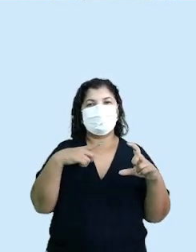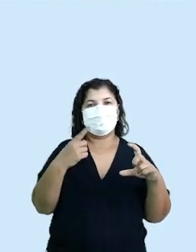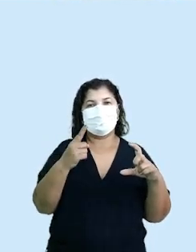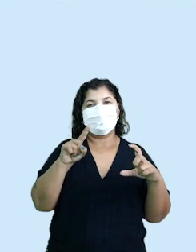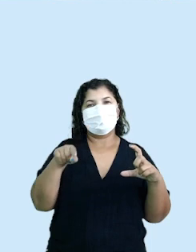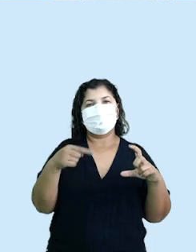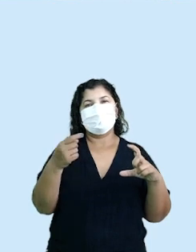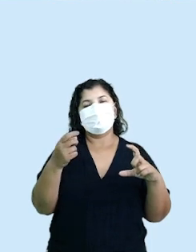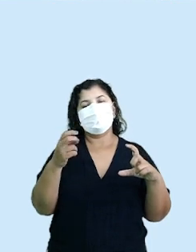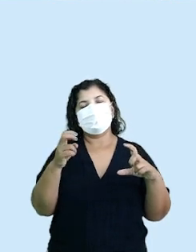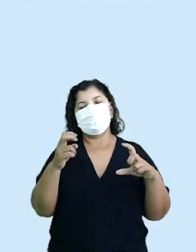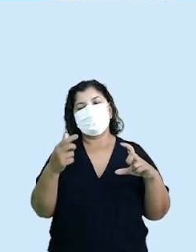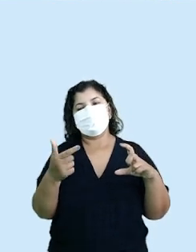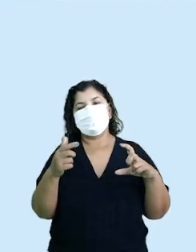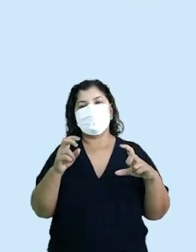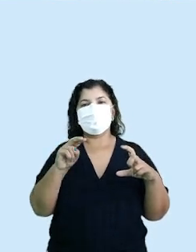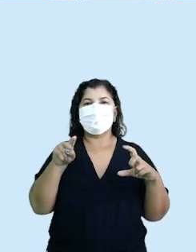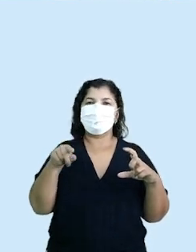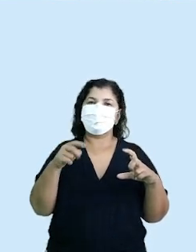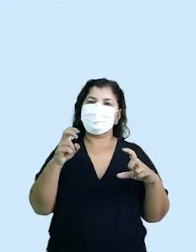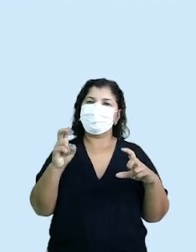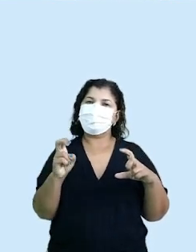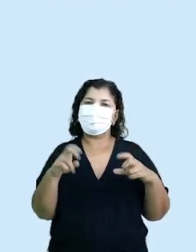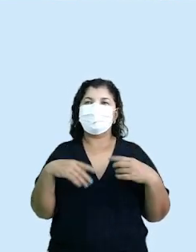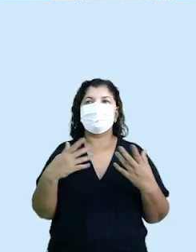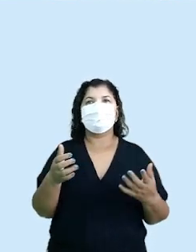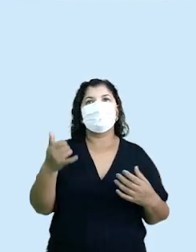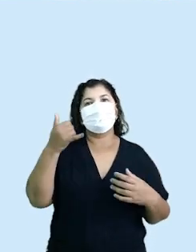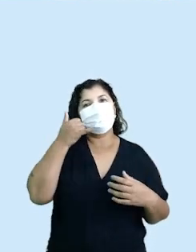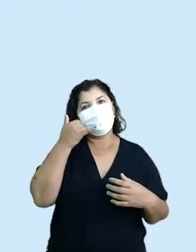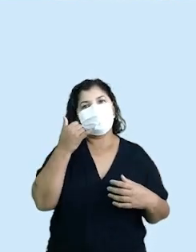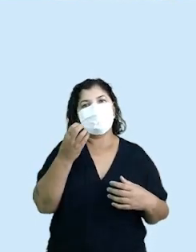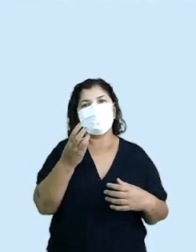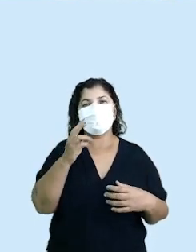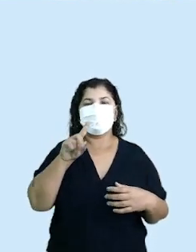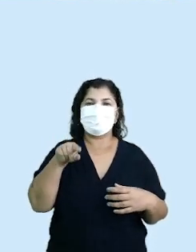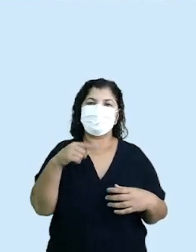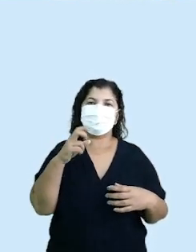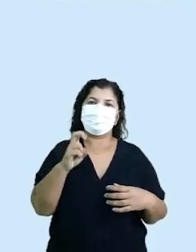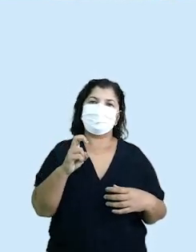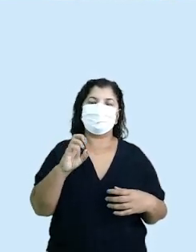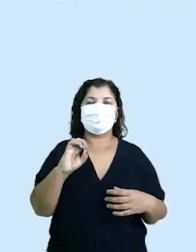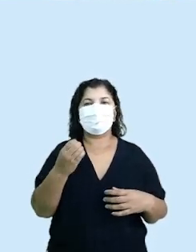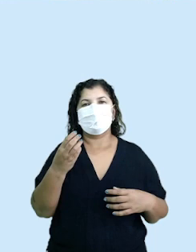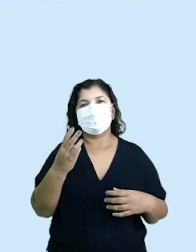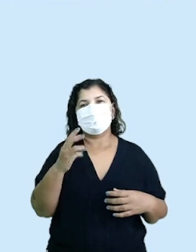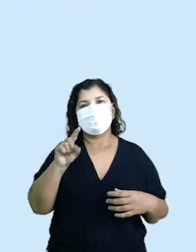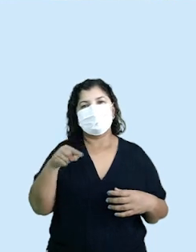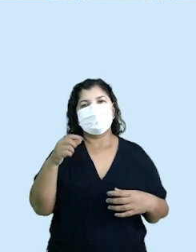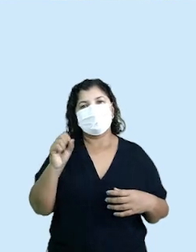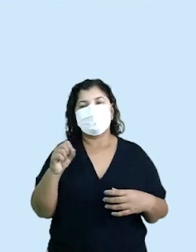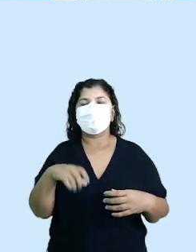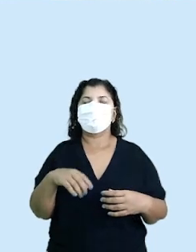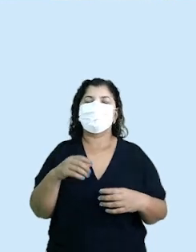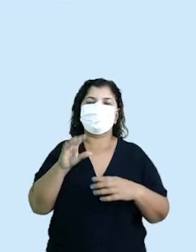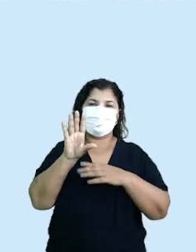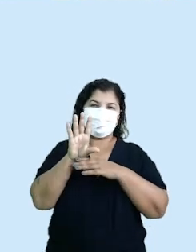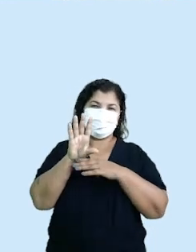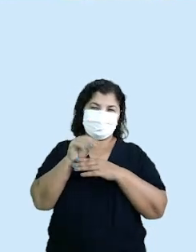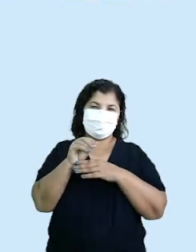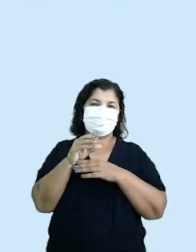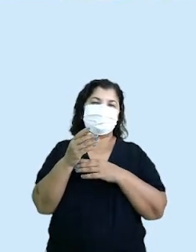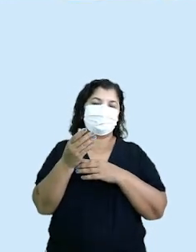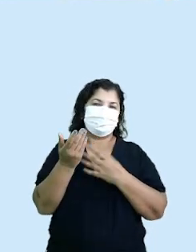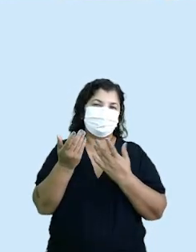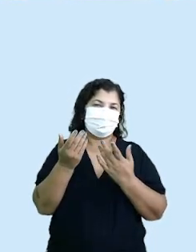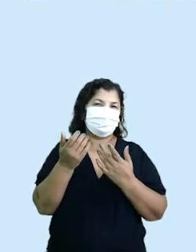1,5 volts. O celular, 3,5 a 3,8 volts. Câmera digital, 7,5 a